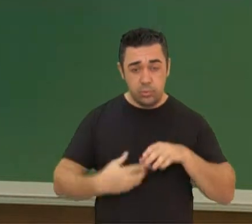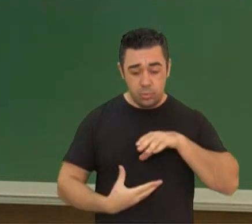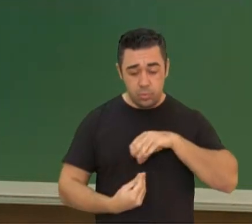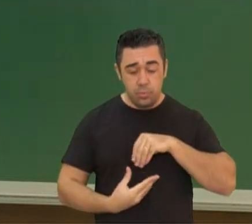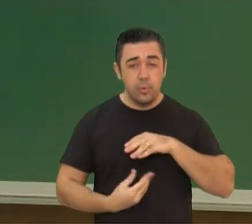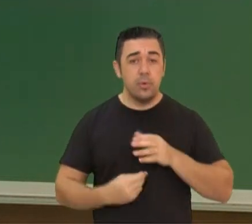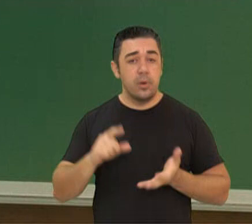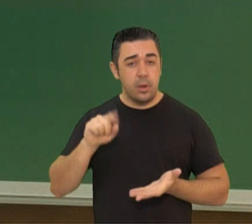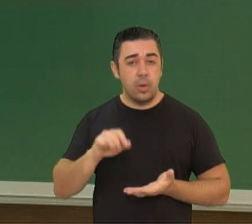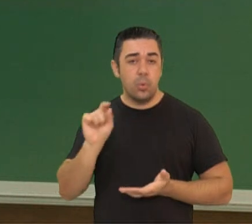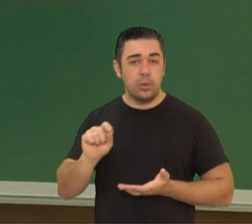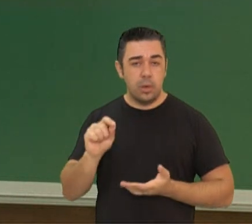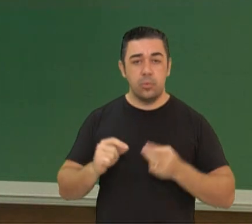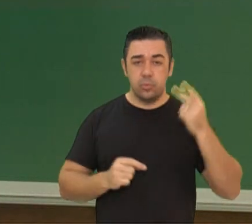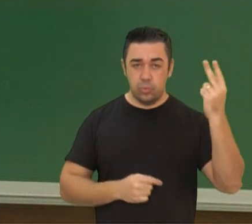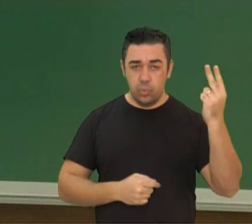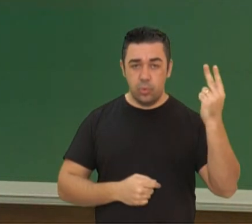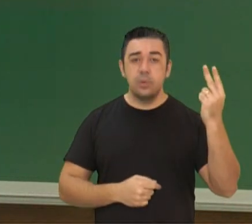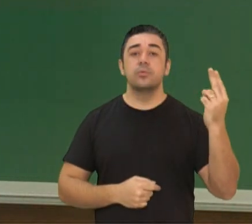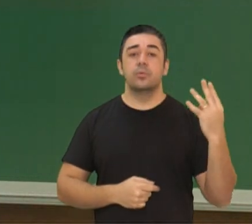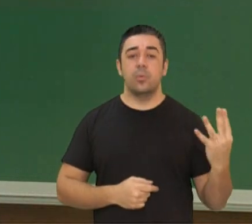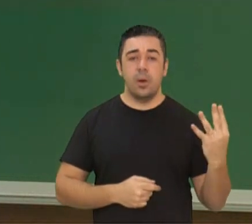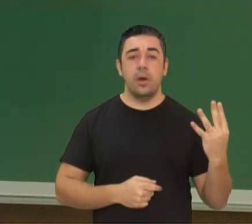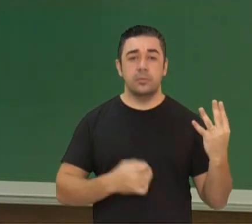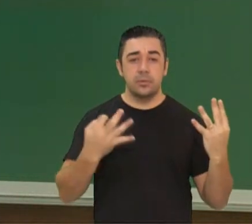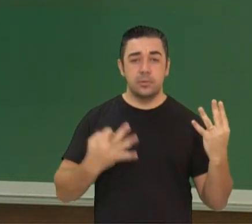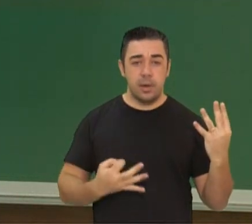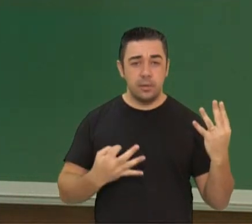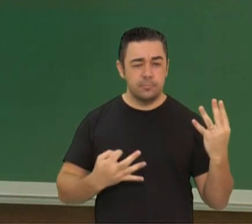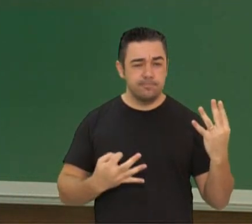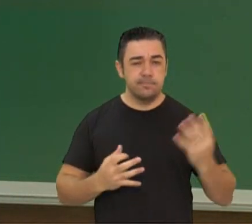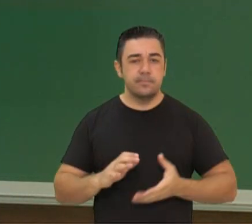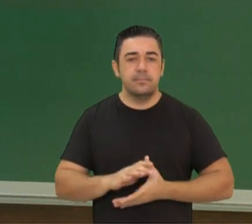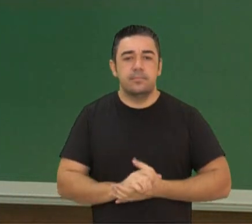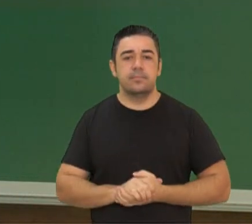estômago eram o 2 e o 4, beleza?